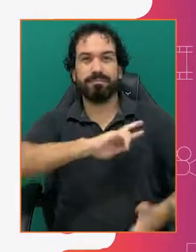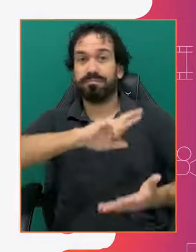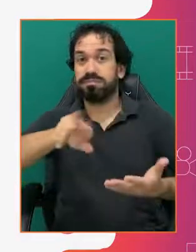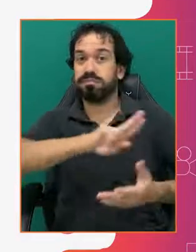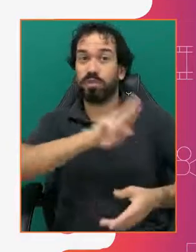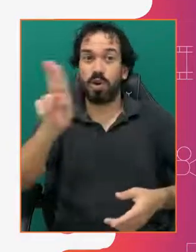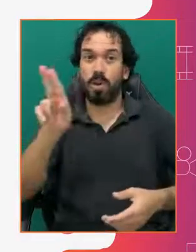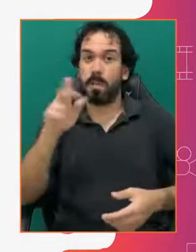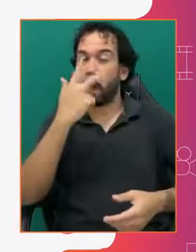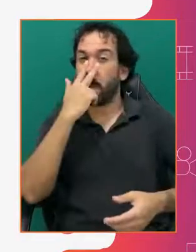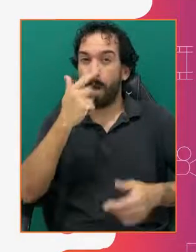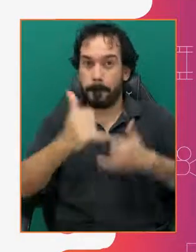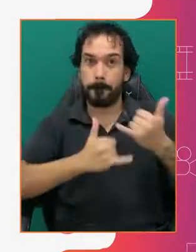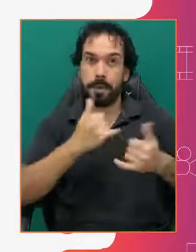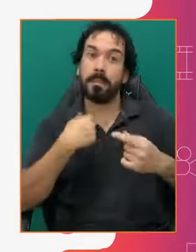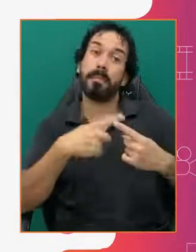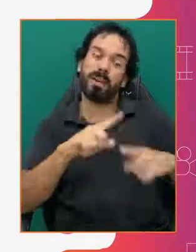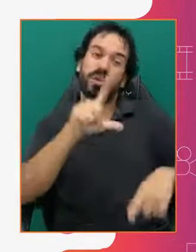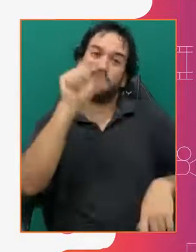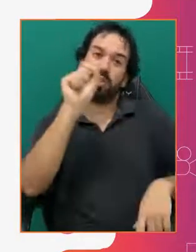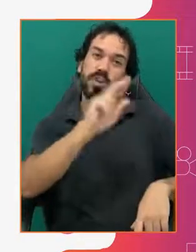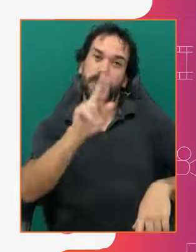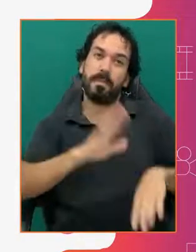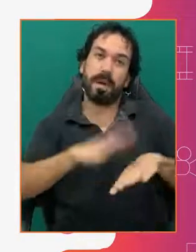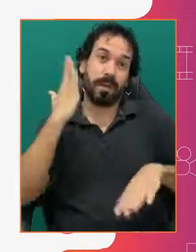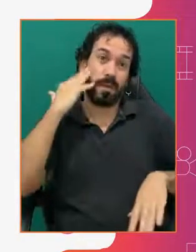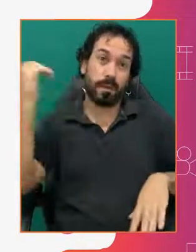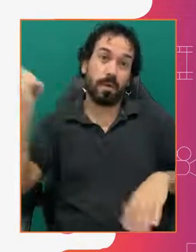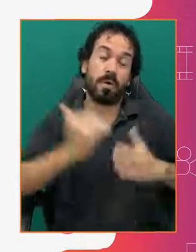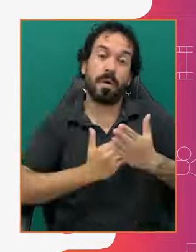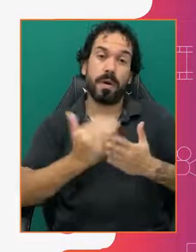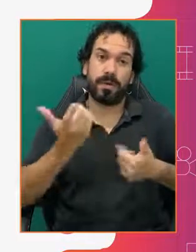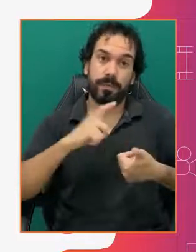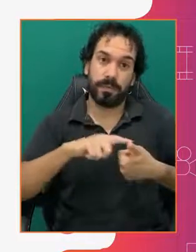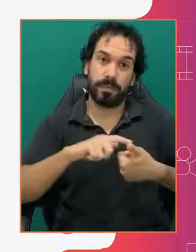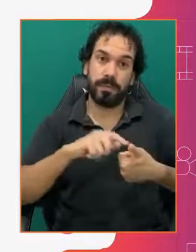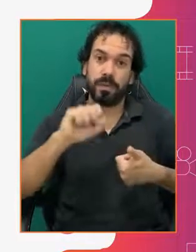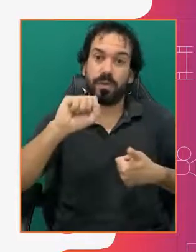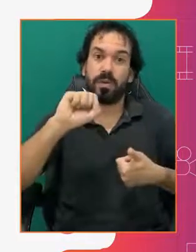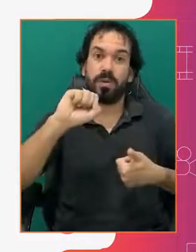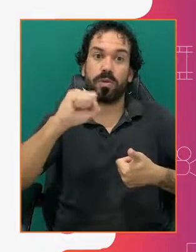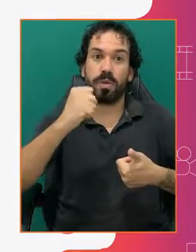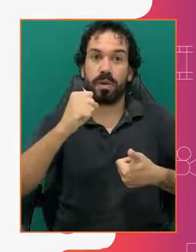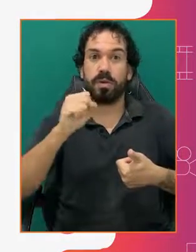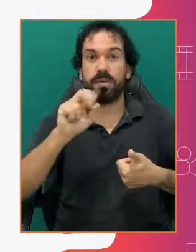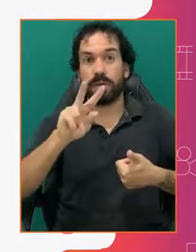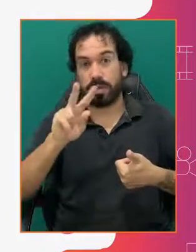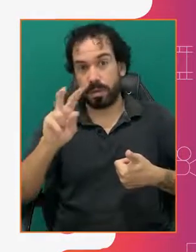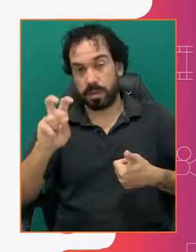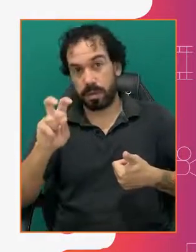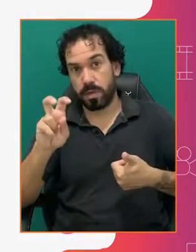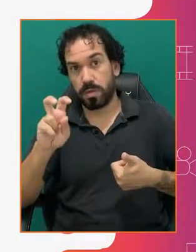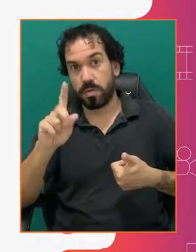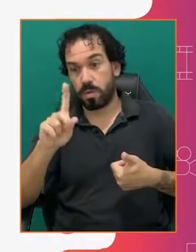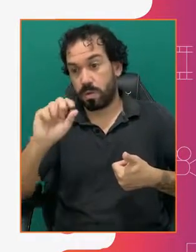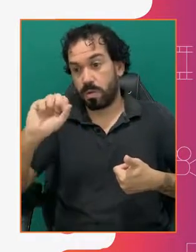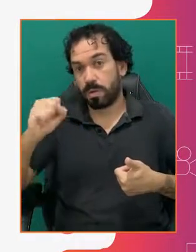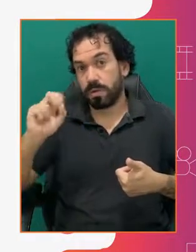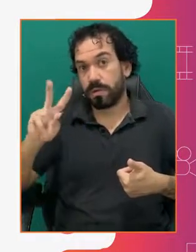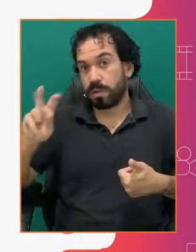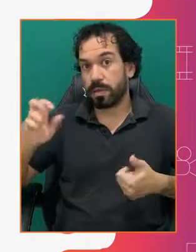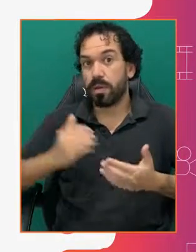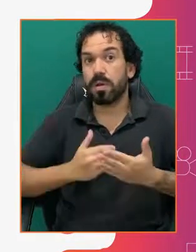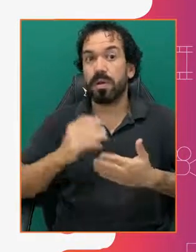mas eu tentei selecionar os nomes mais usados. Começando em 1825, quando